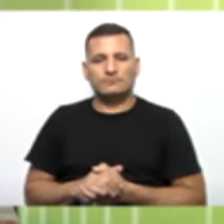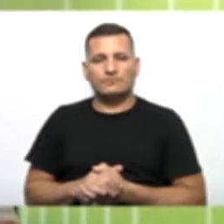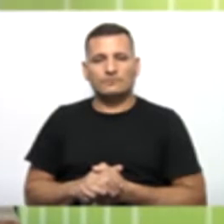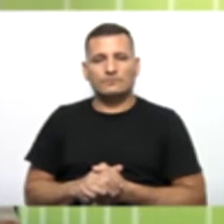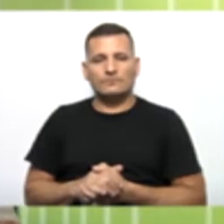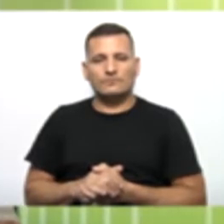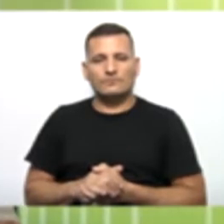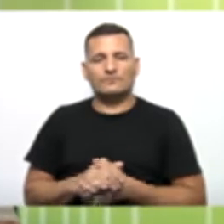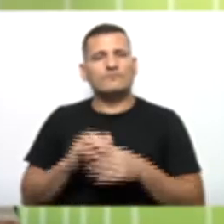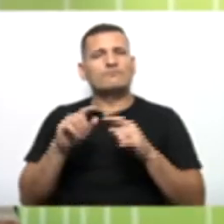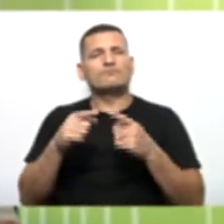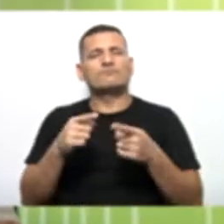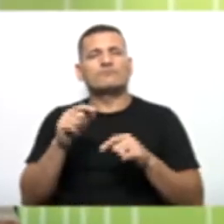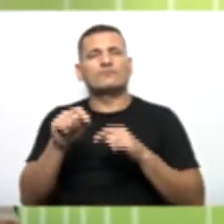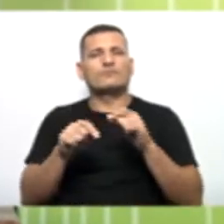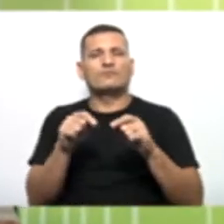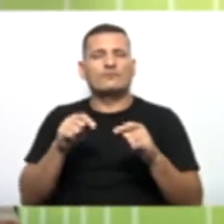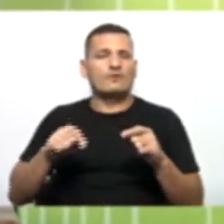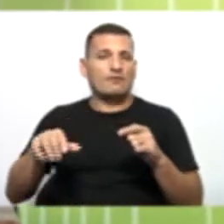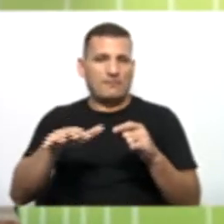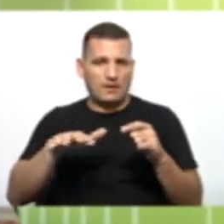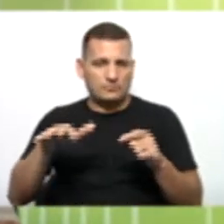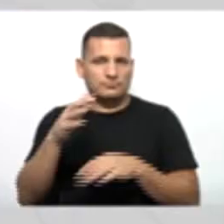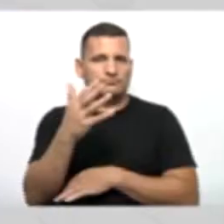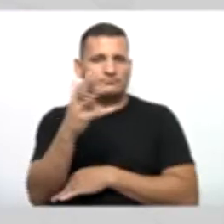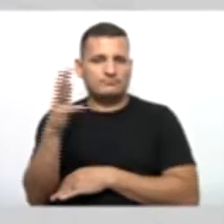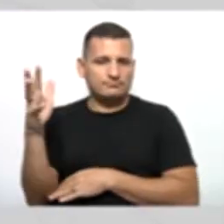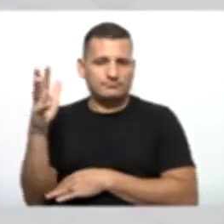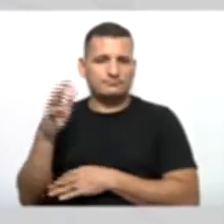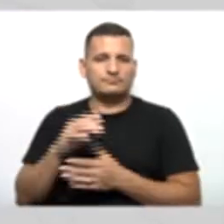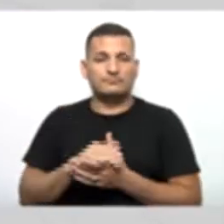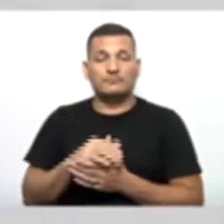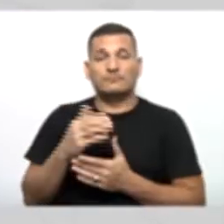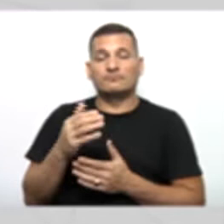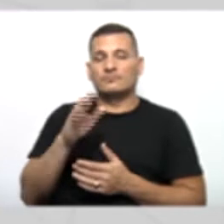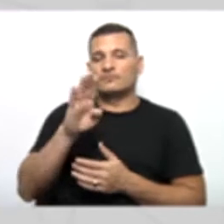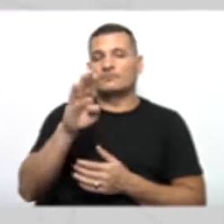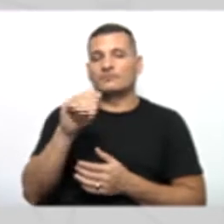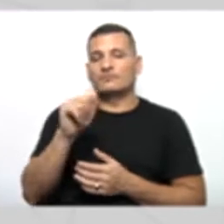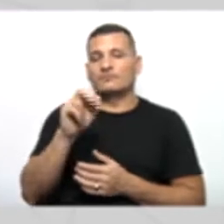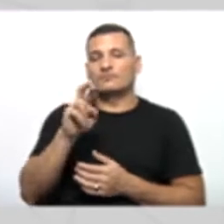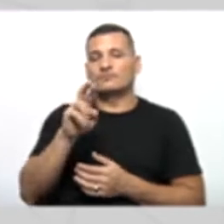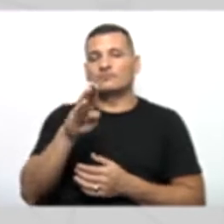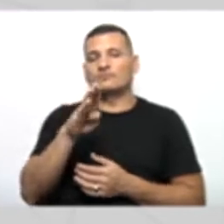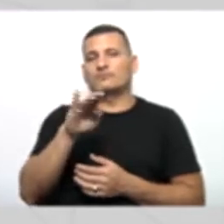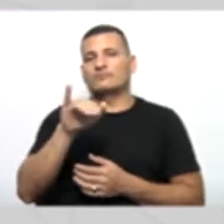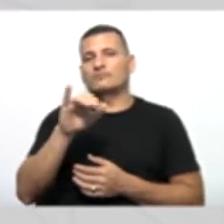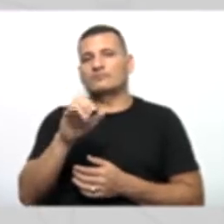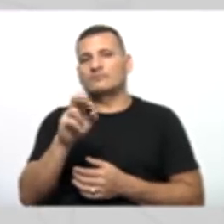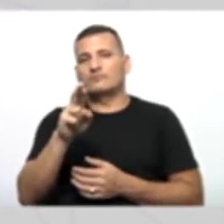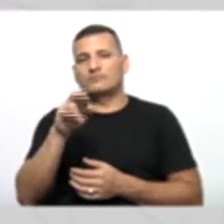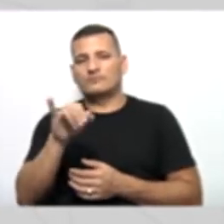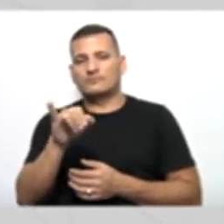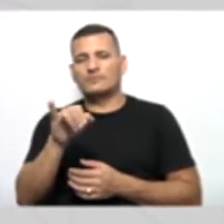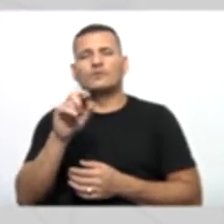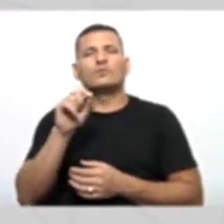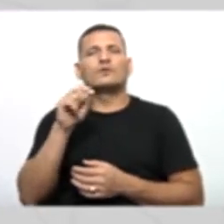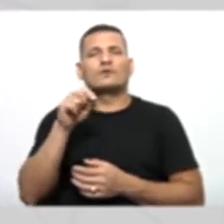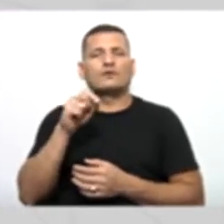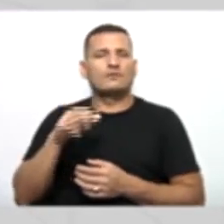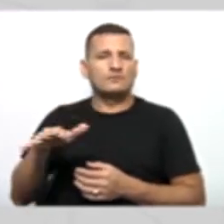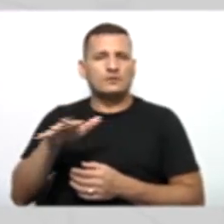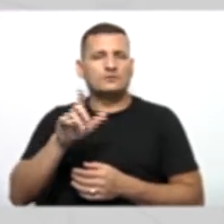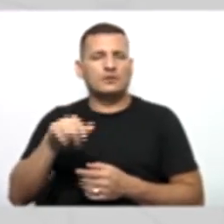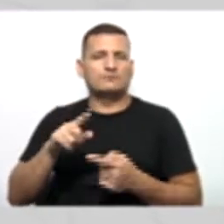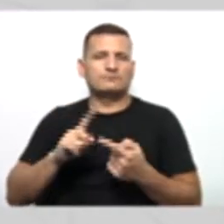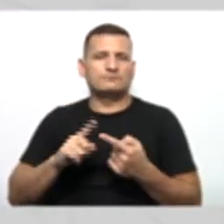Mas o que é meio ambiente? Conforme Barbieri, o meio ambiente compreende o artificial, o